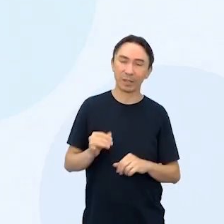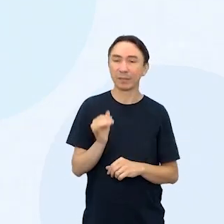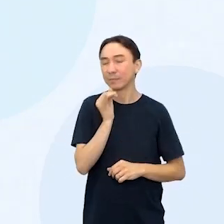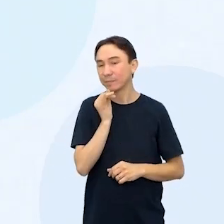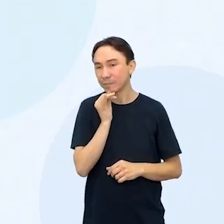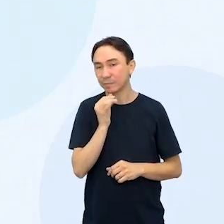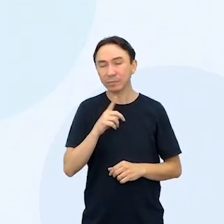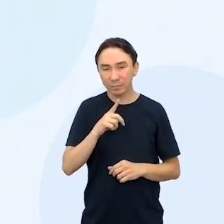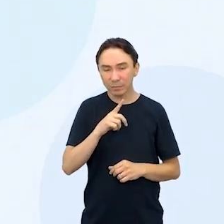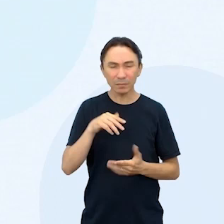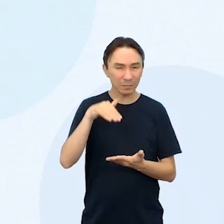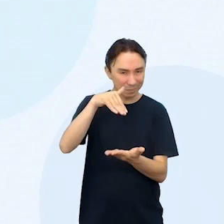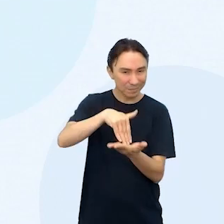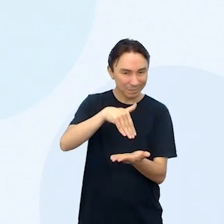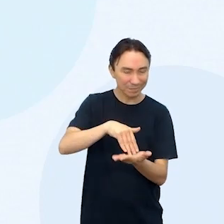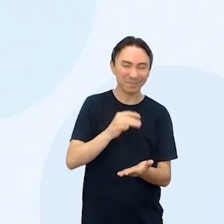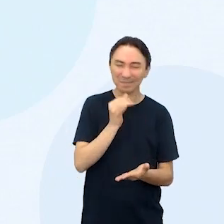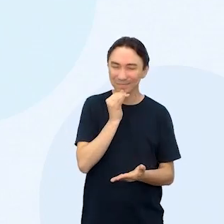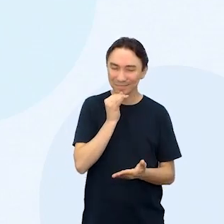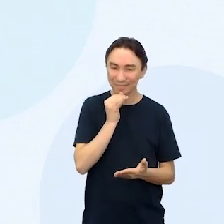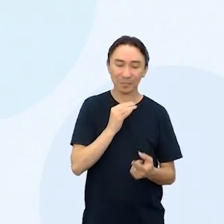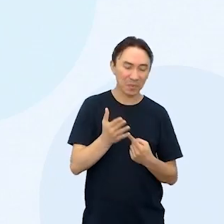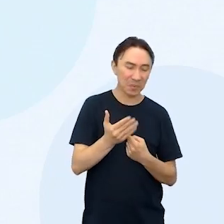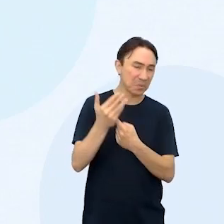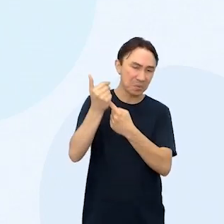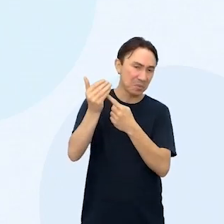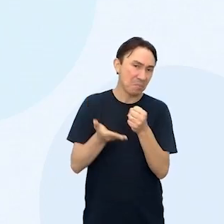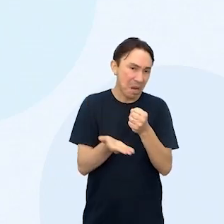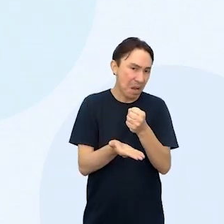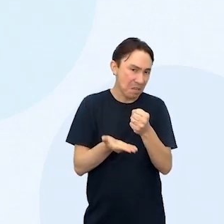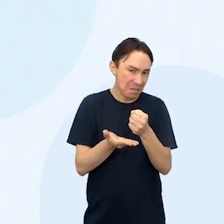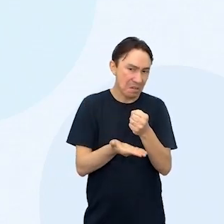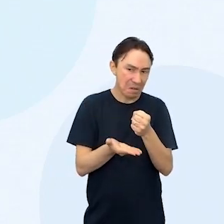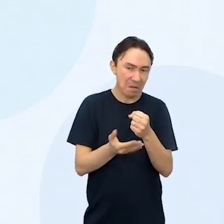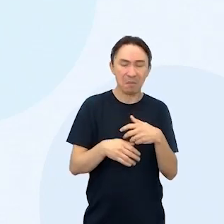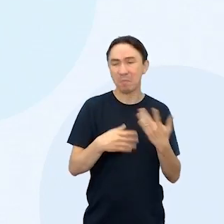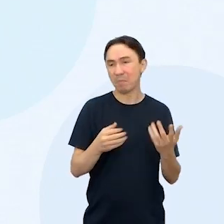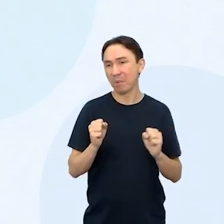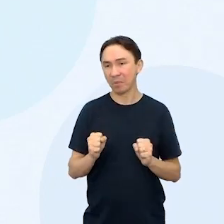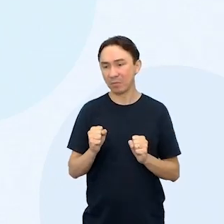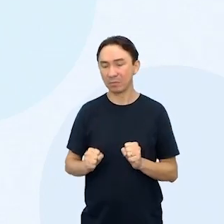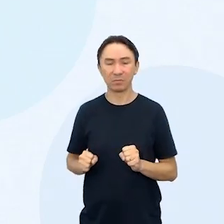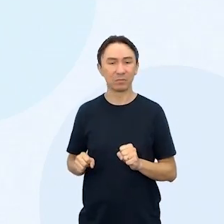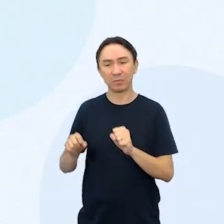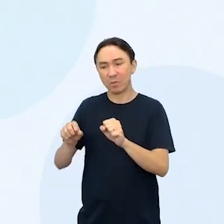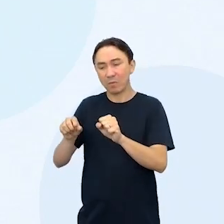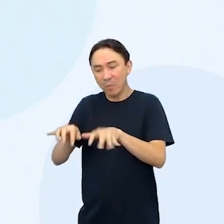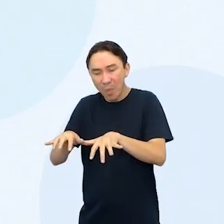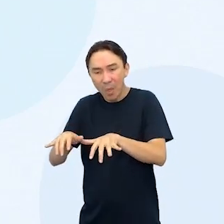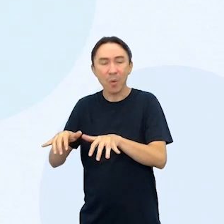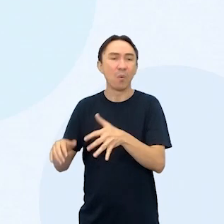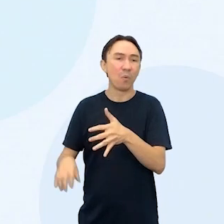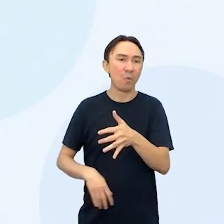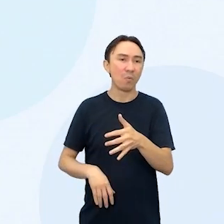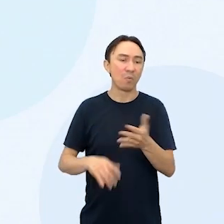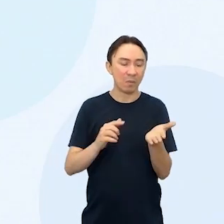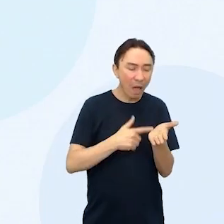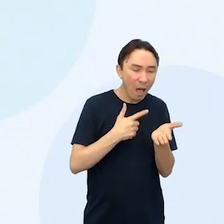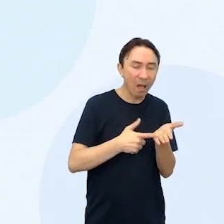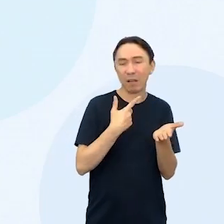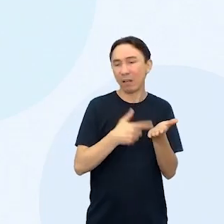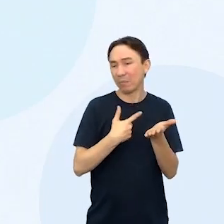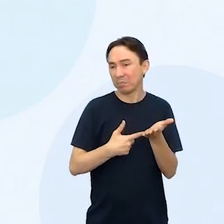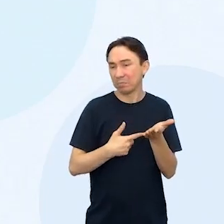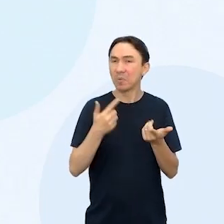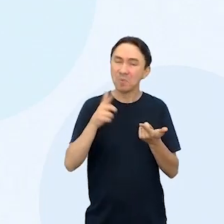baixa tecnologia, mas vocês também podem utilizar o computador, por exemplo, ou o tablet, ou outros materiais que vocês tiverem nas